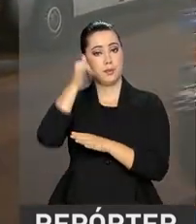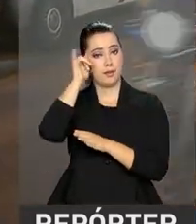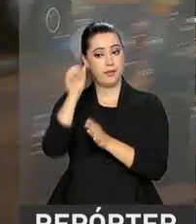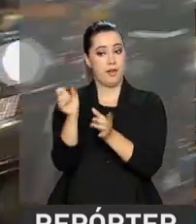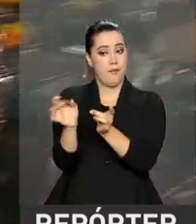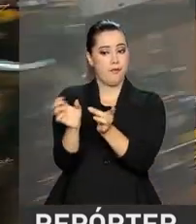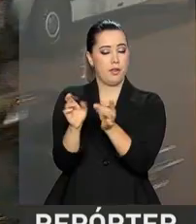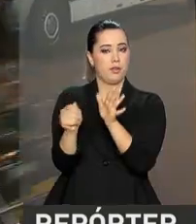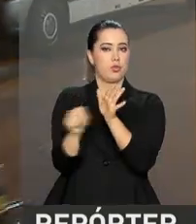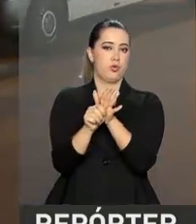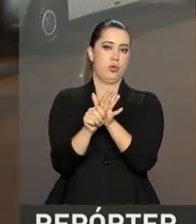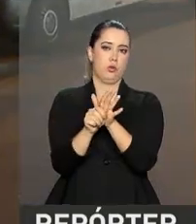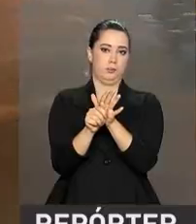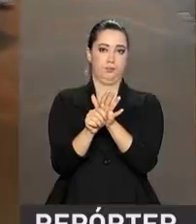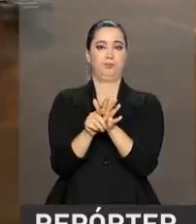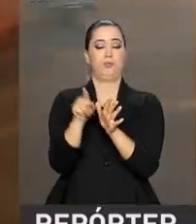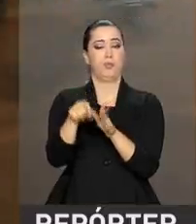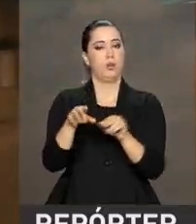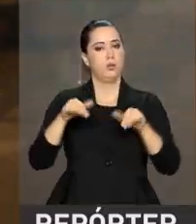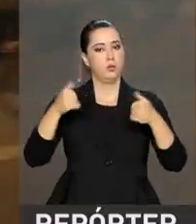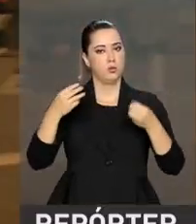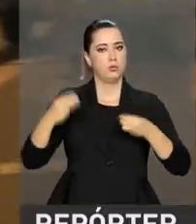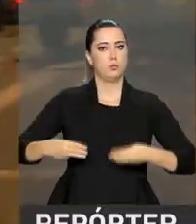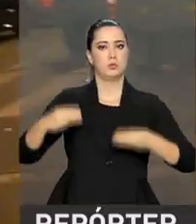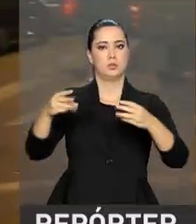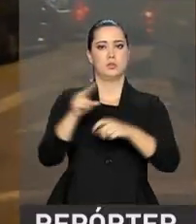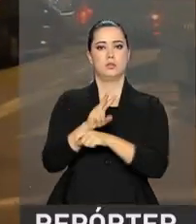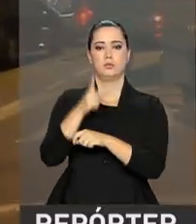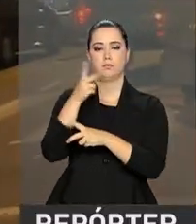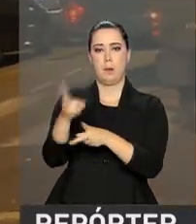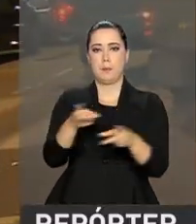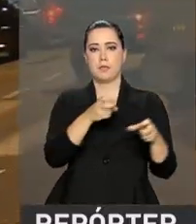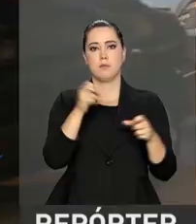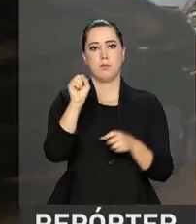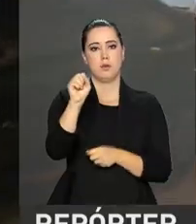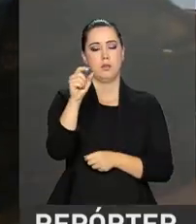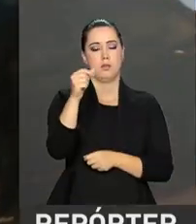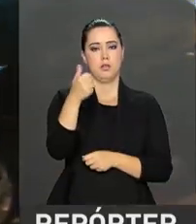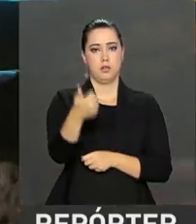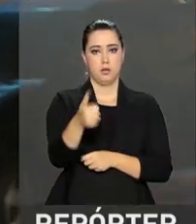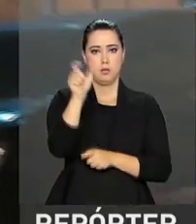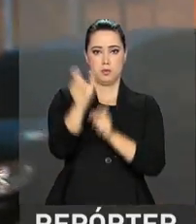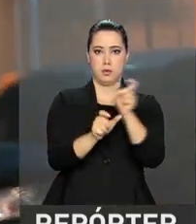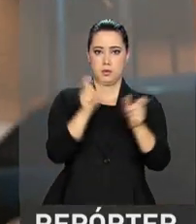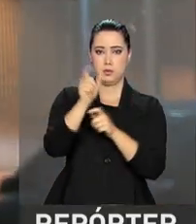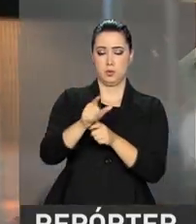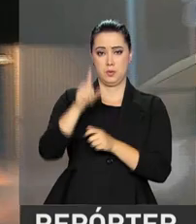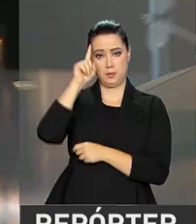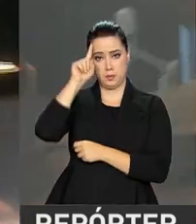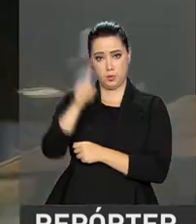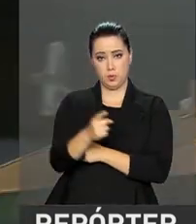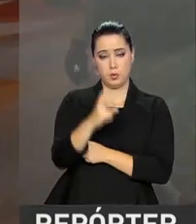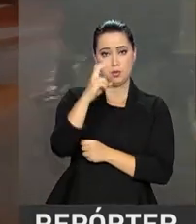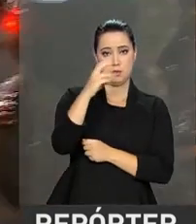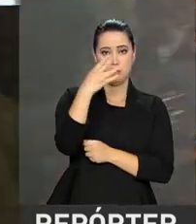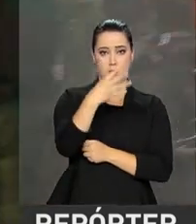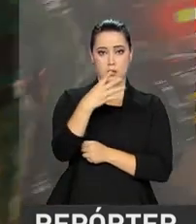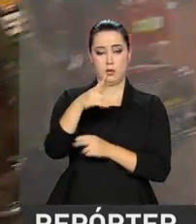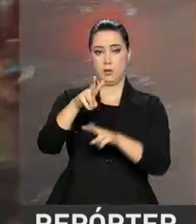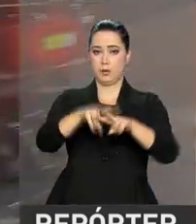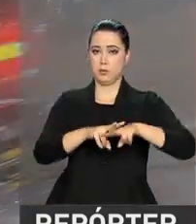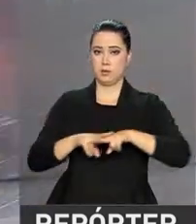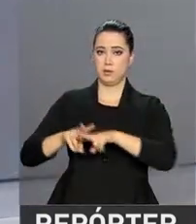na rocinha o ministério da defesa informou que foram identificados 81 criminosos expedidos 54 mandados de